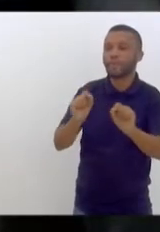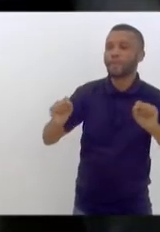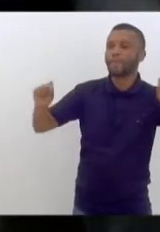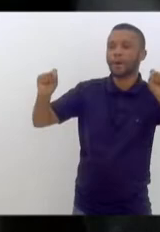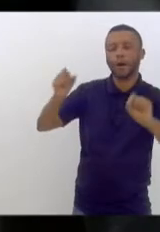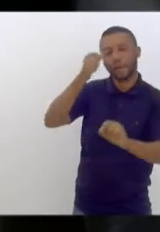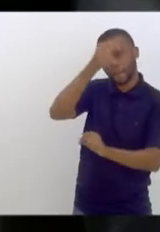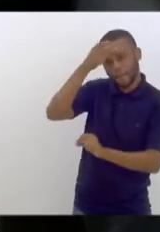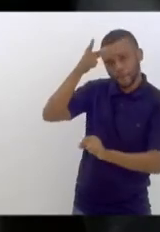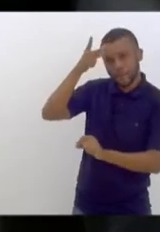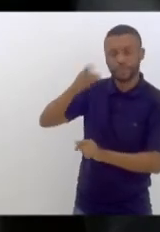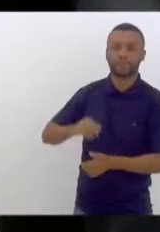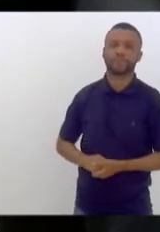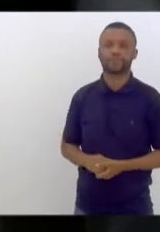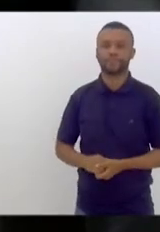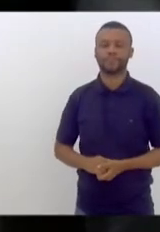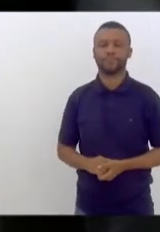passar.